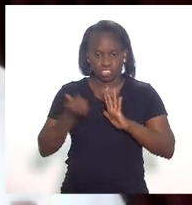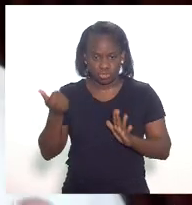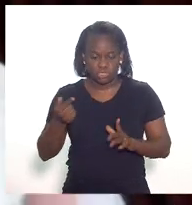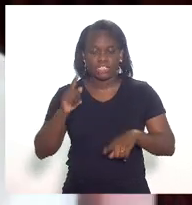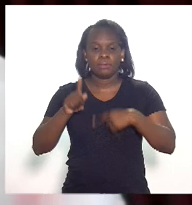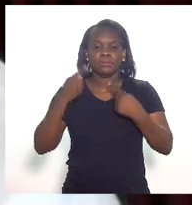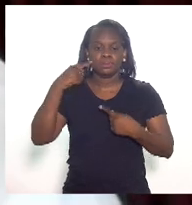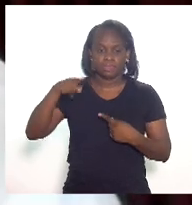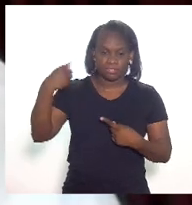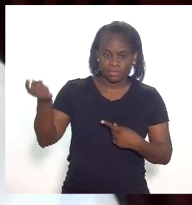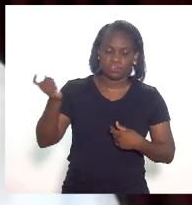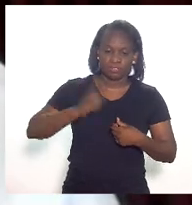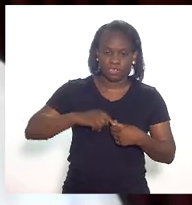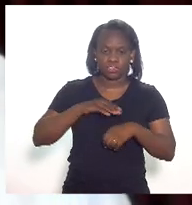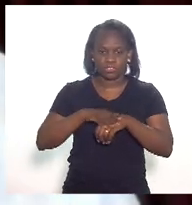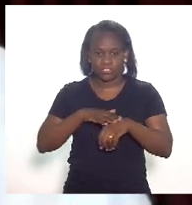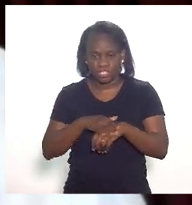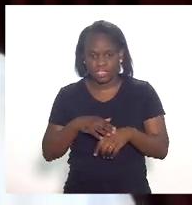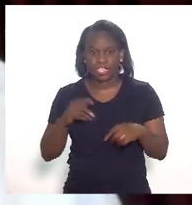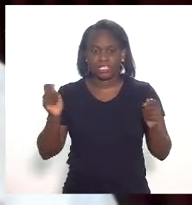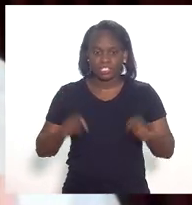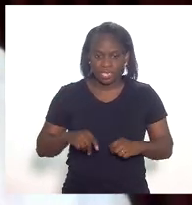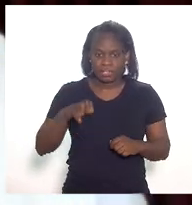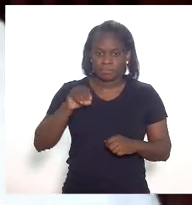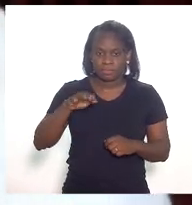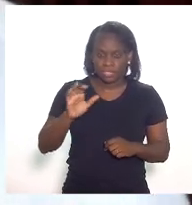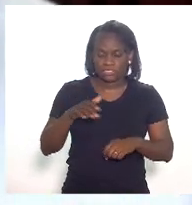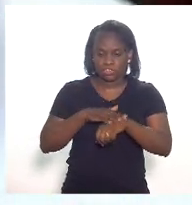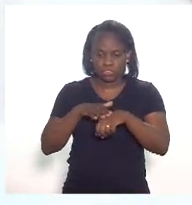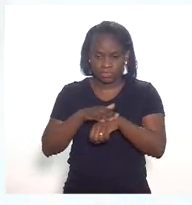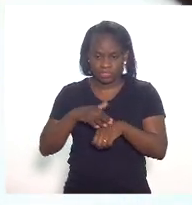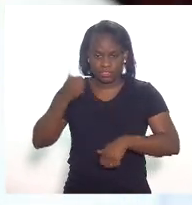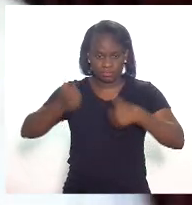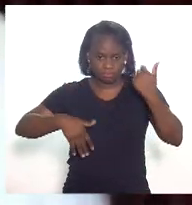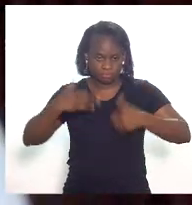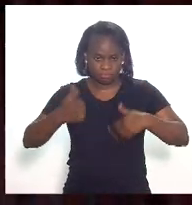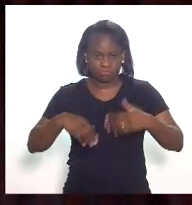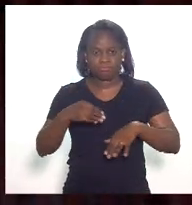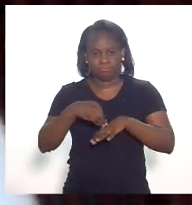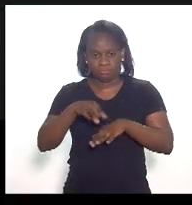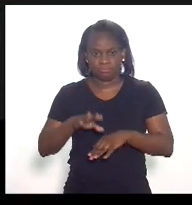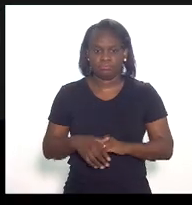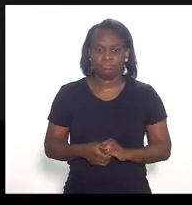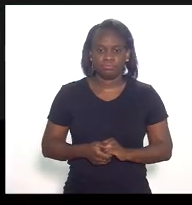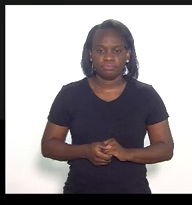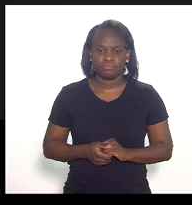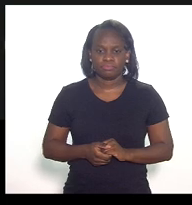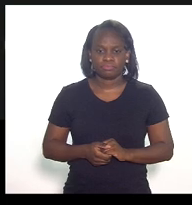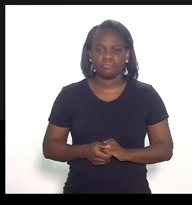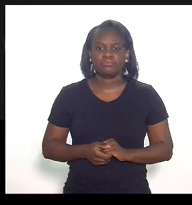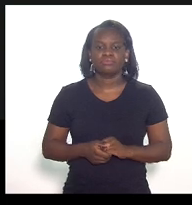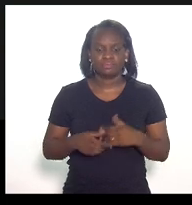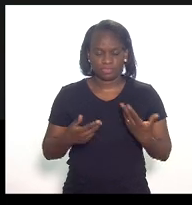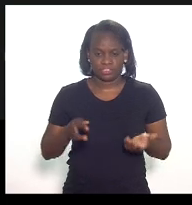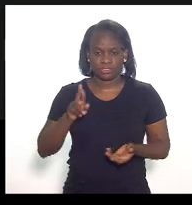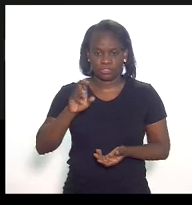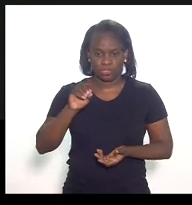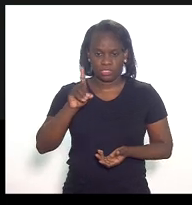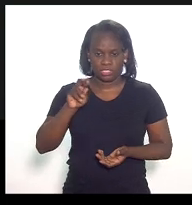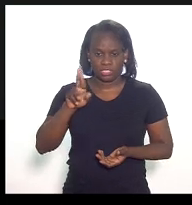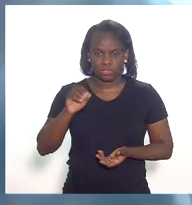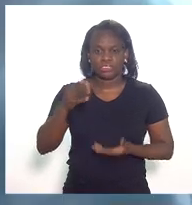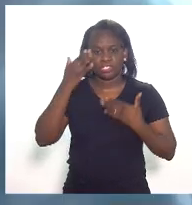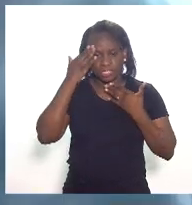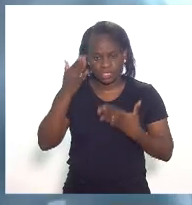discussão semana que vem, e o Mink tem a oportunidade, na discussão do projeto, fazer o um encaminhamento. Perfeito. Rodrigo, agradeço aqui a